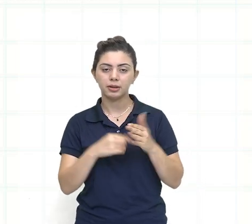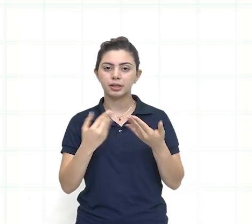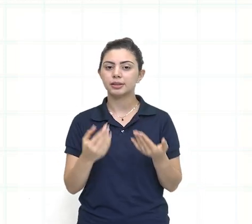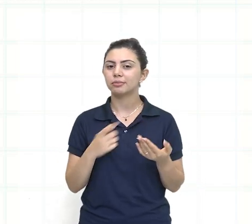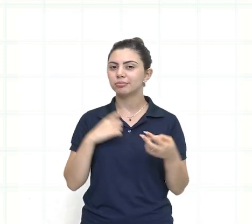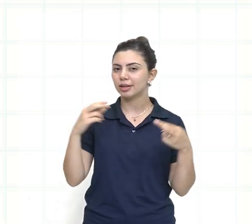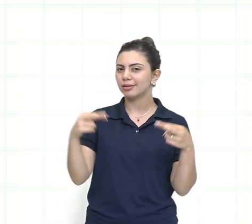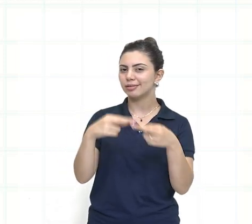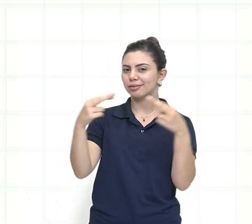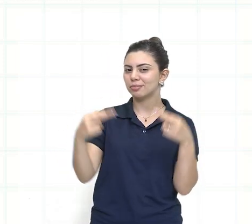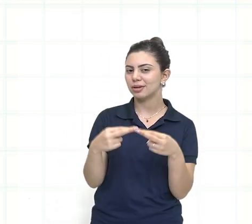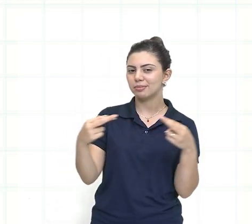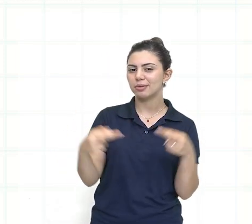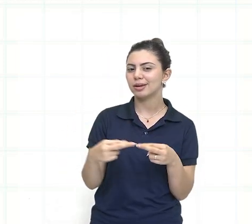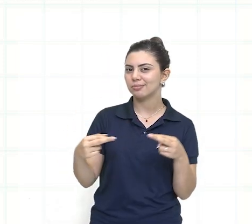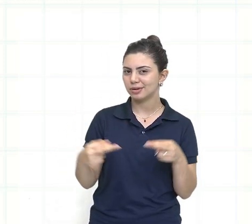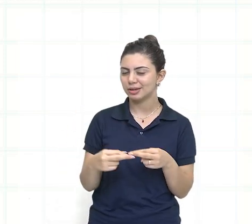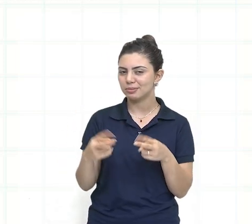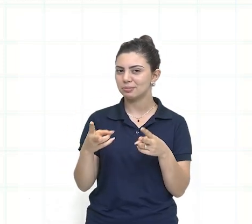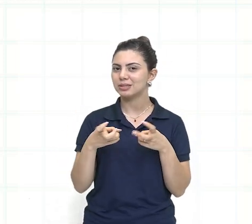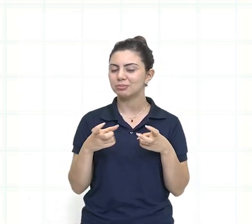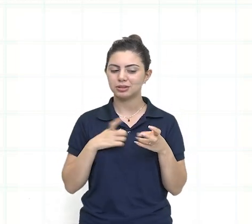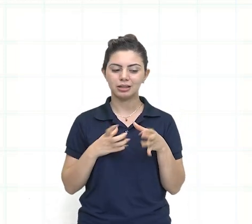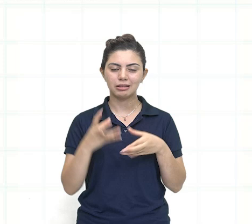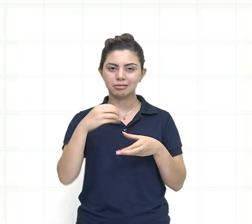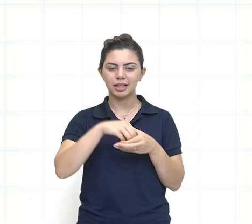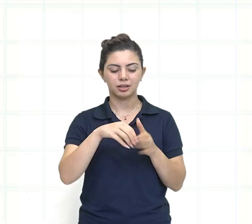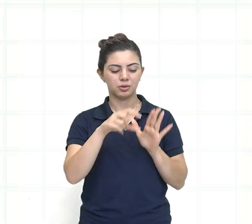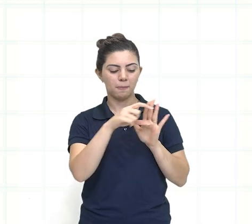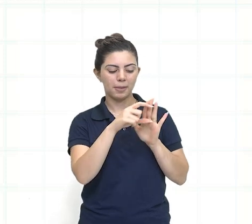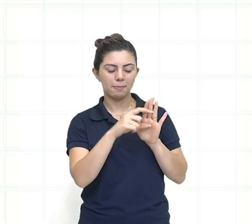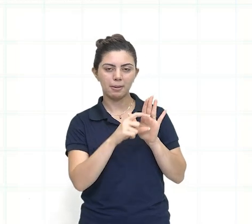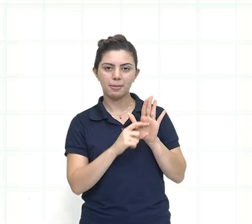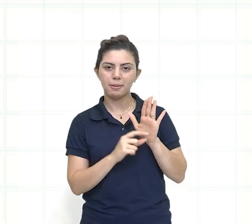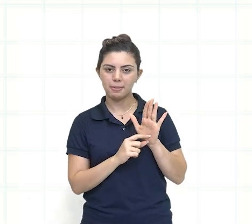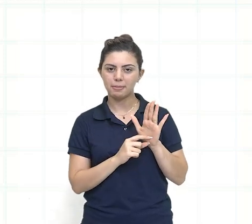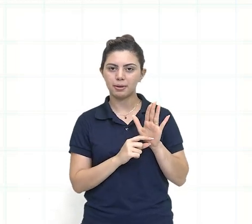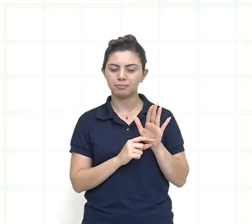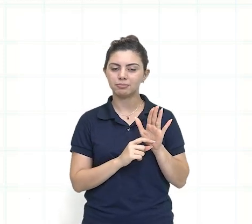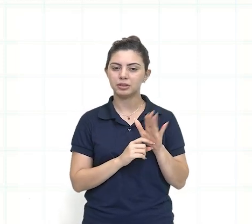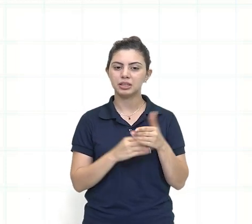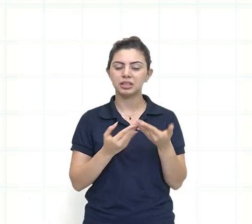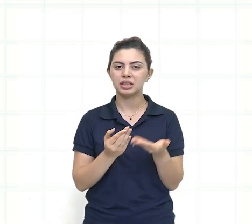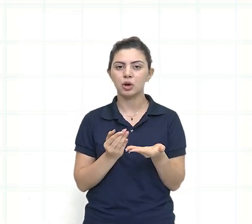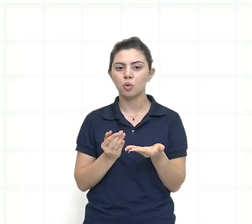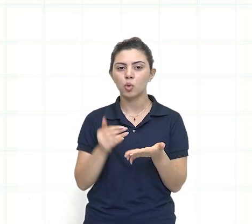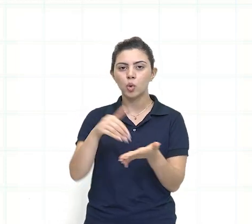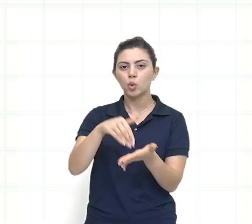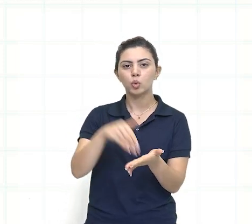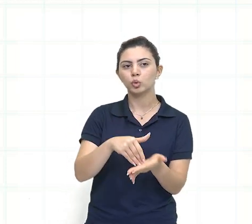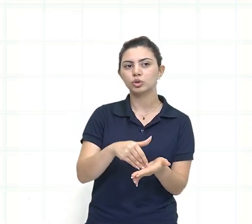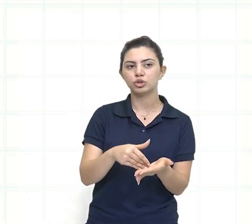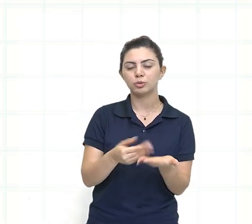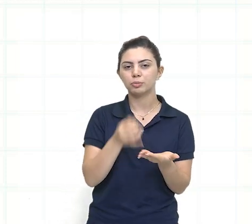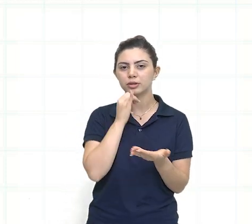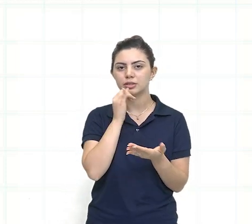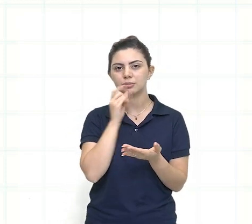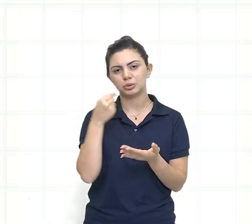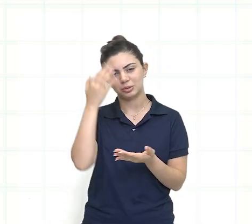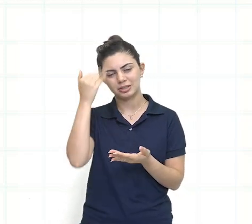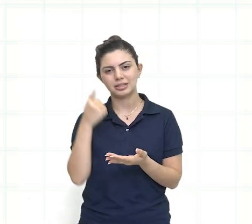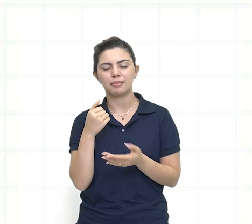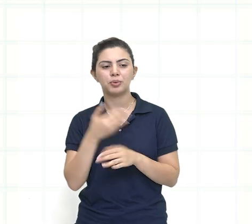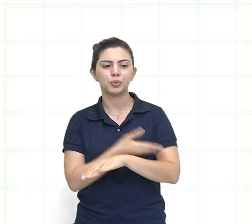elas estão no meio dos versos, né? Elas não estão no final, como é o tradicional, como é o